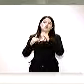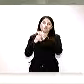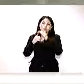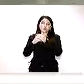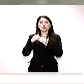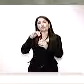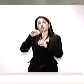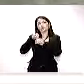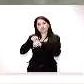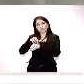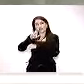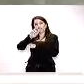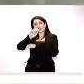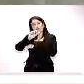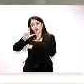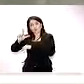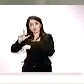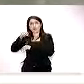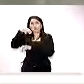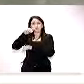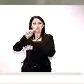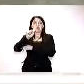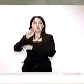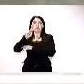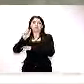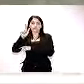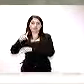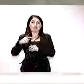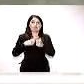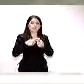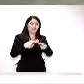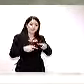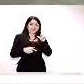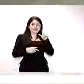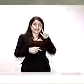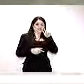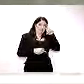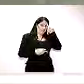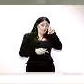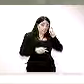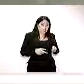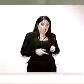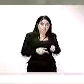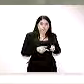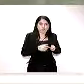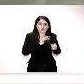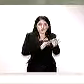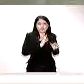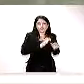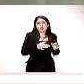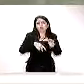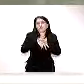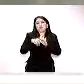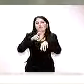Bauab que julgou Ilegais contratações por serviço determinar por eh prazo determinado